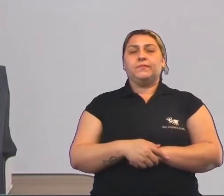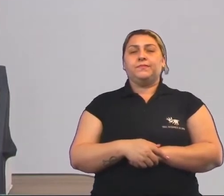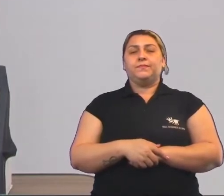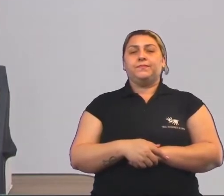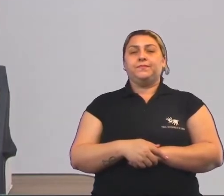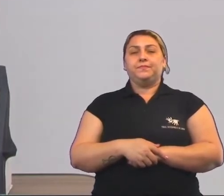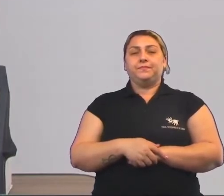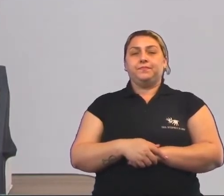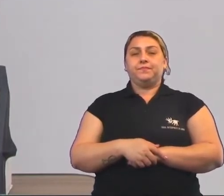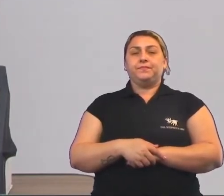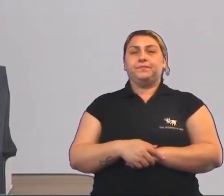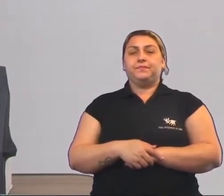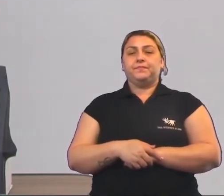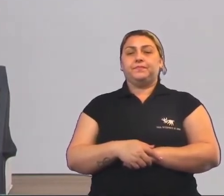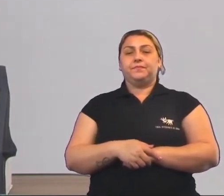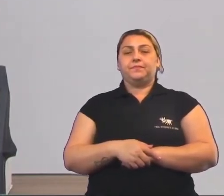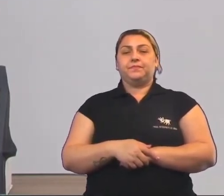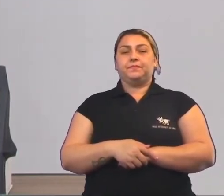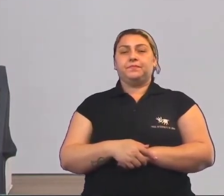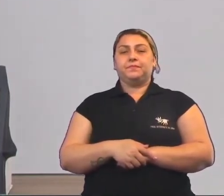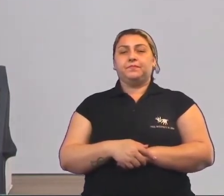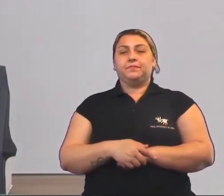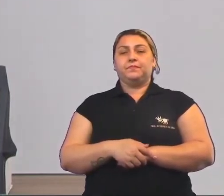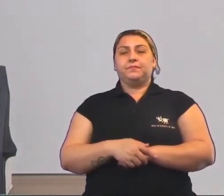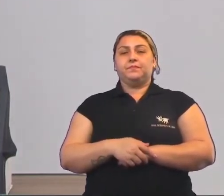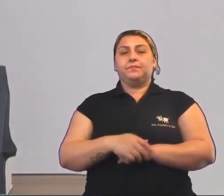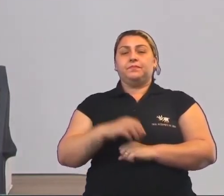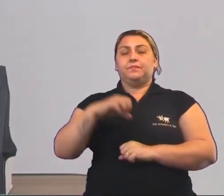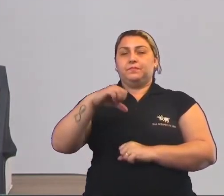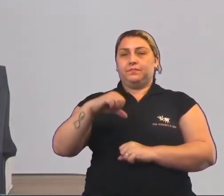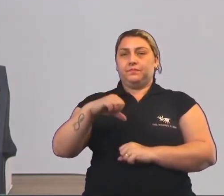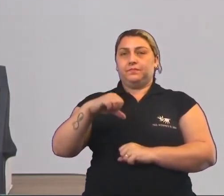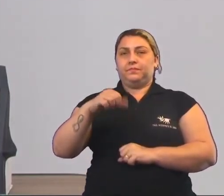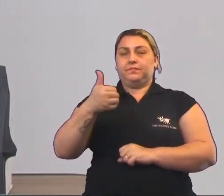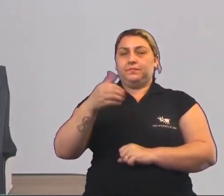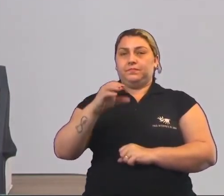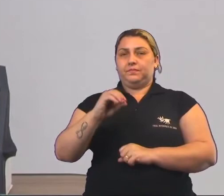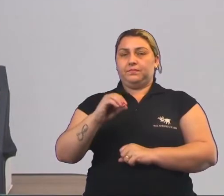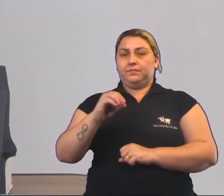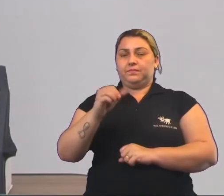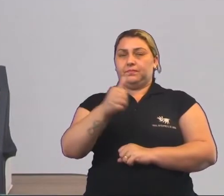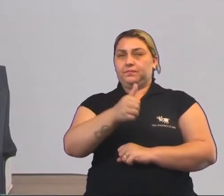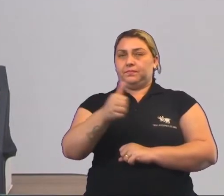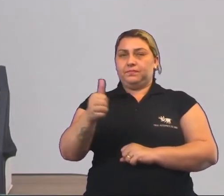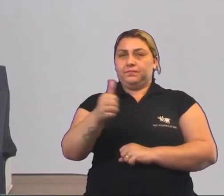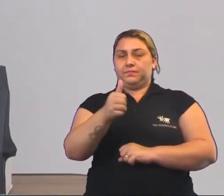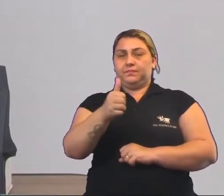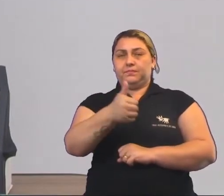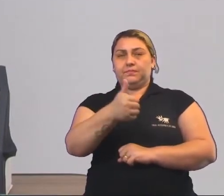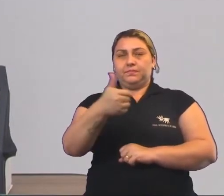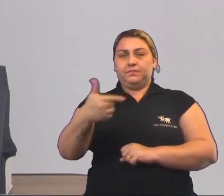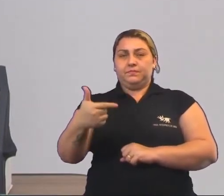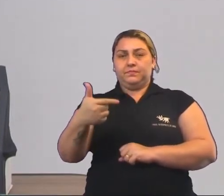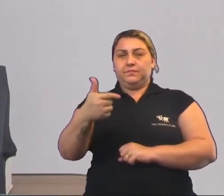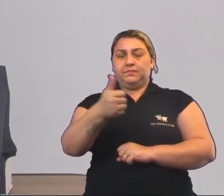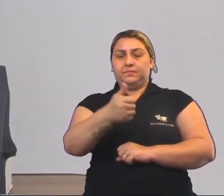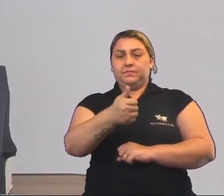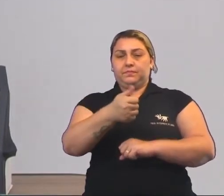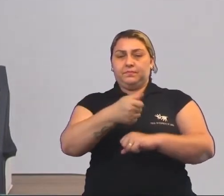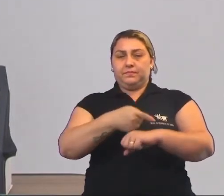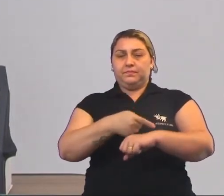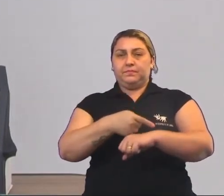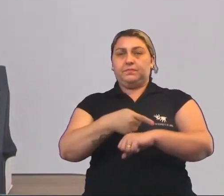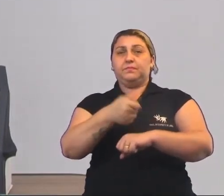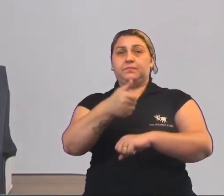pular aqui o quê? 5 horas. Já temos 8, vai pular 9, 10, 11,